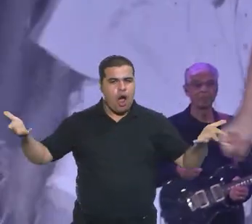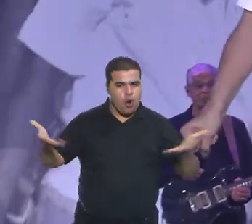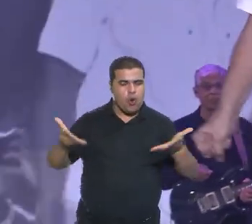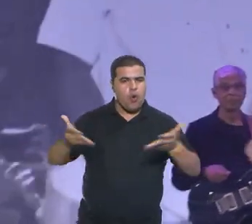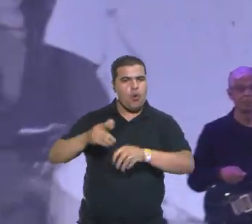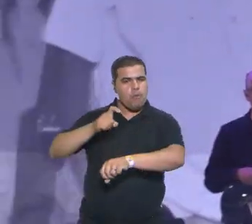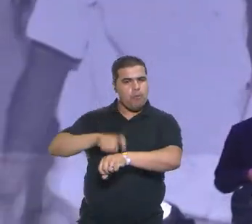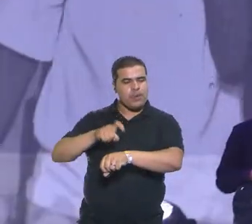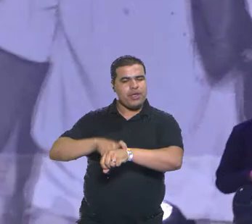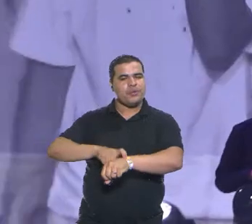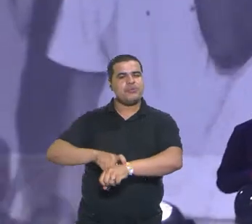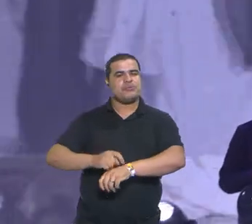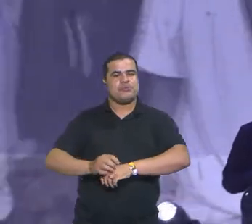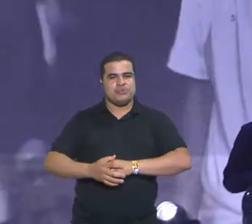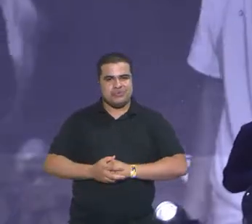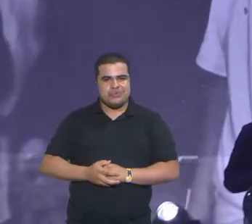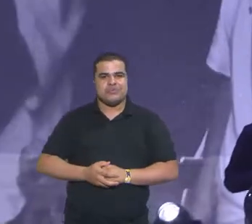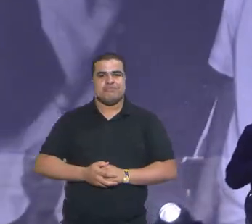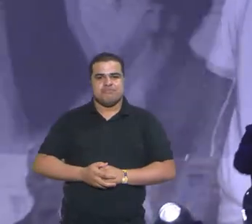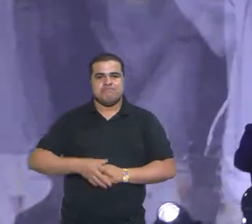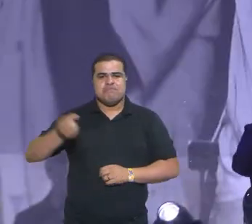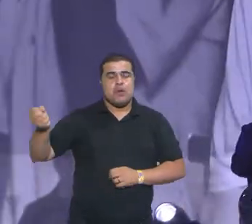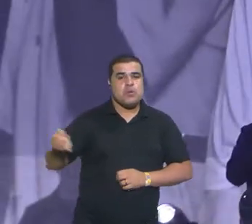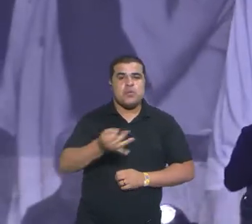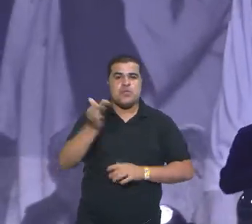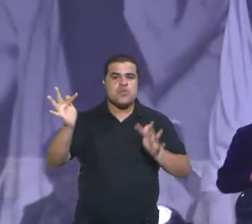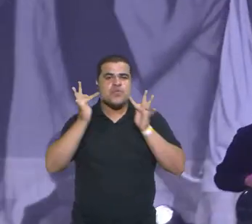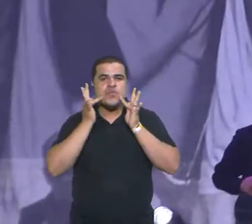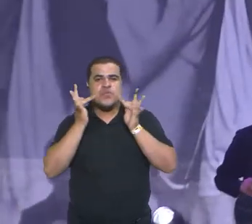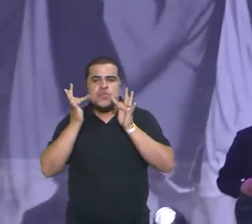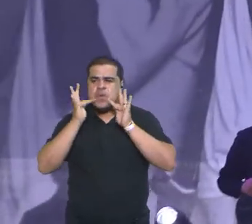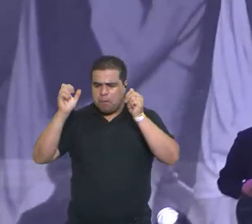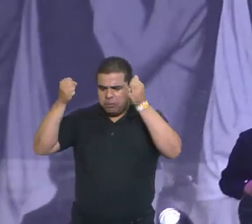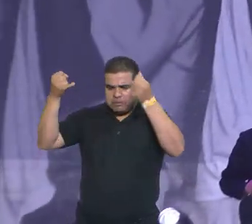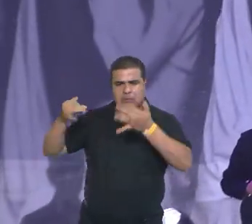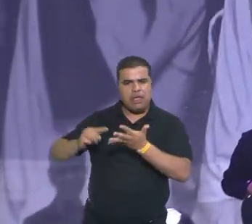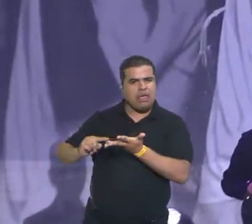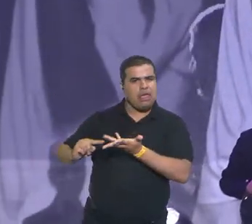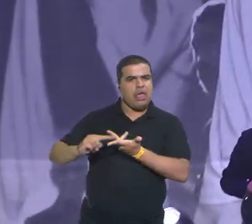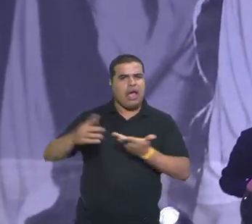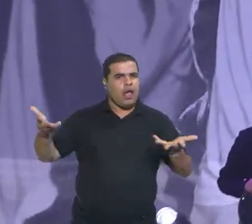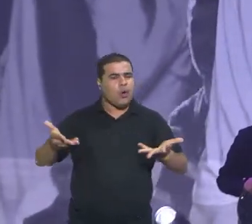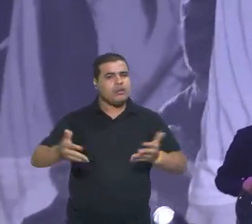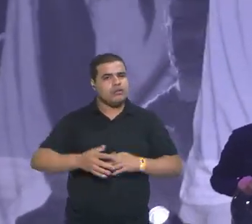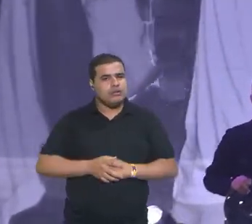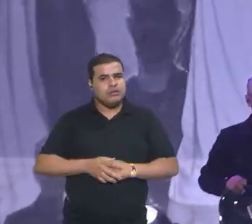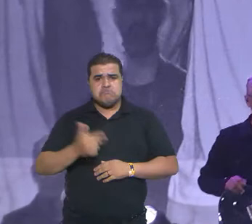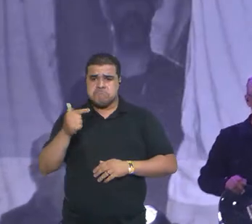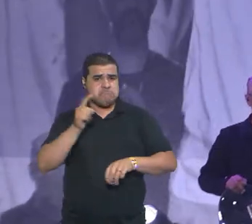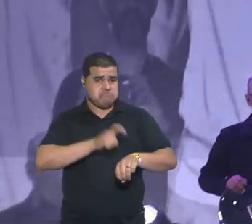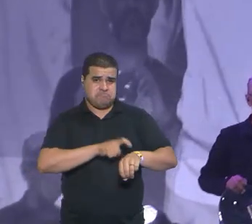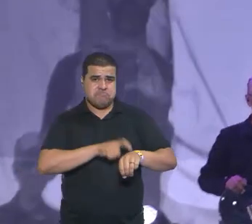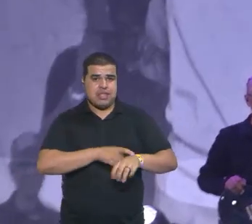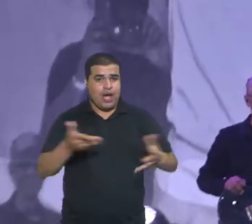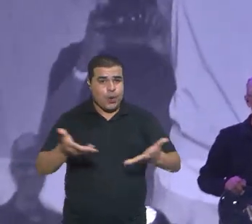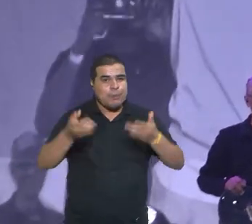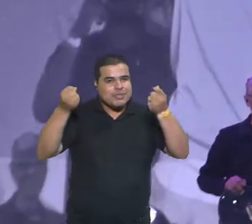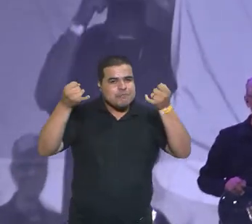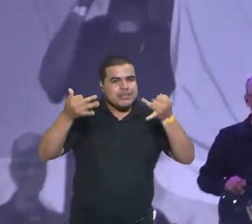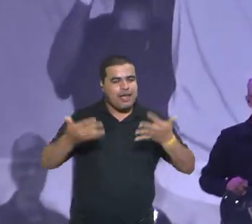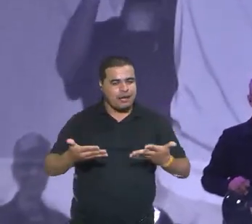tempo quantos testemunhos eu poderia contar aqui para vocês não temos tempo para